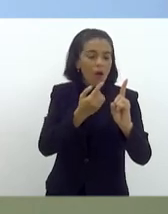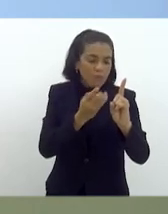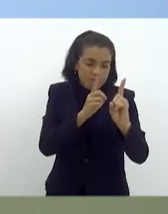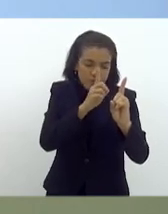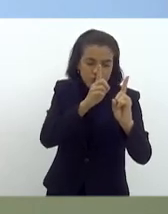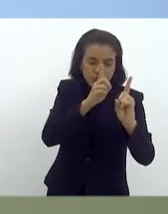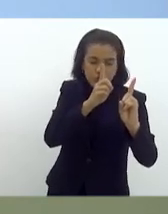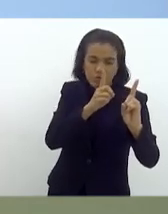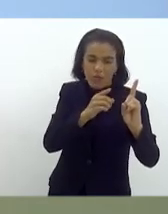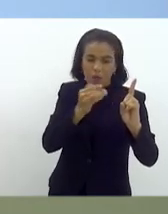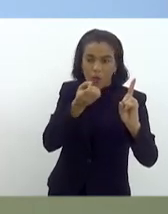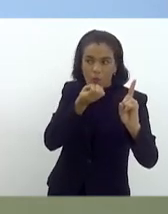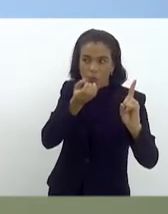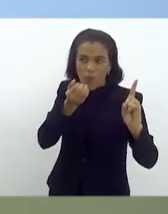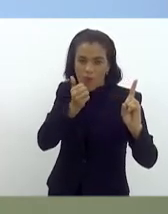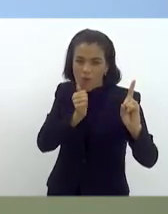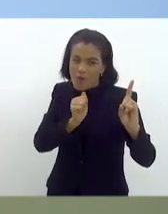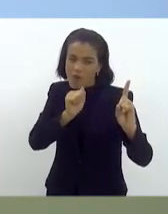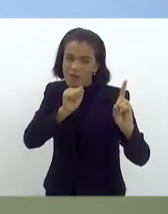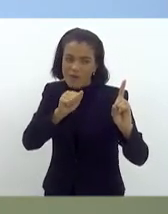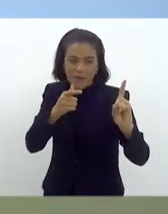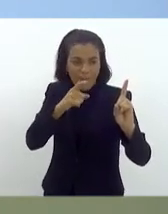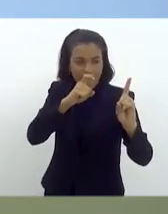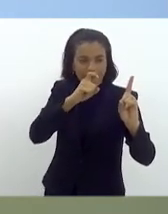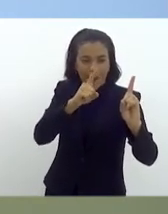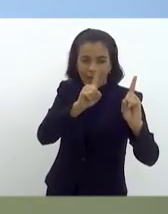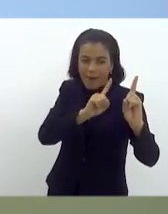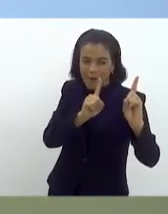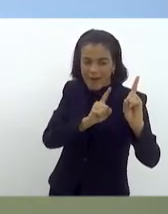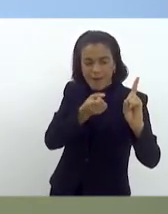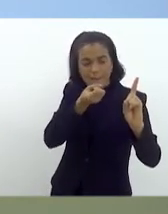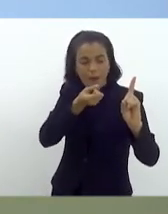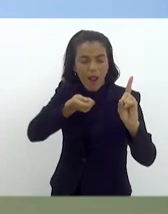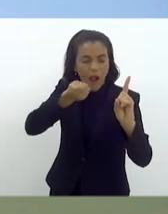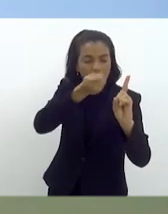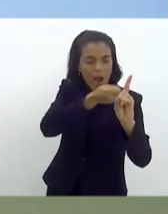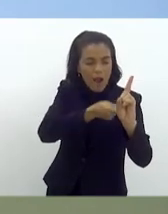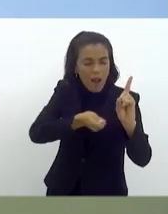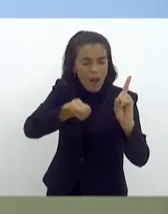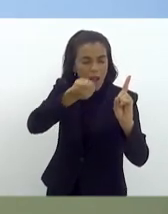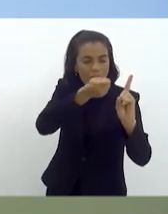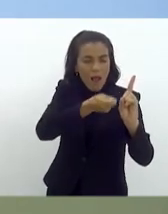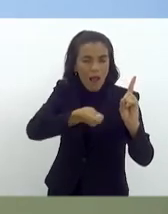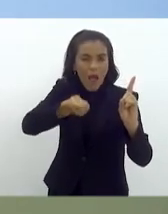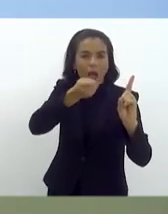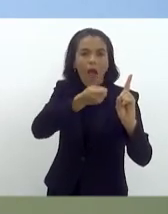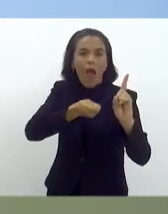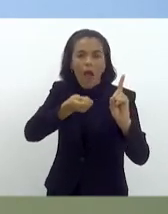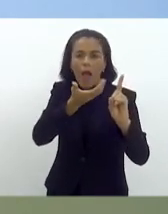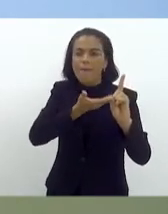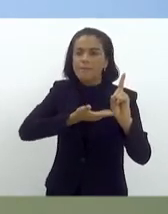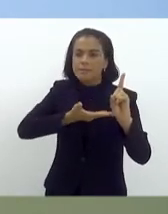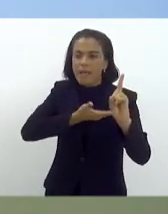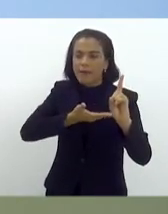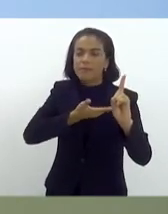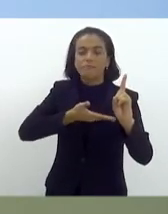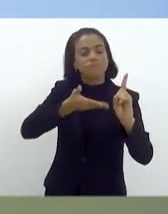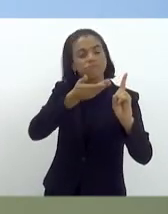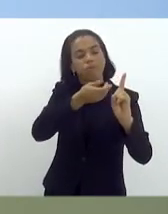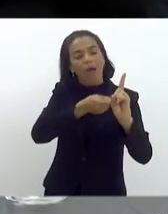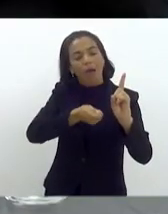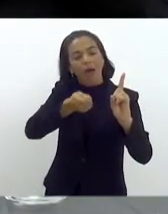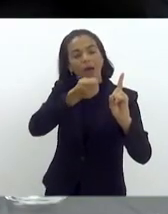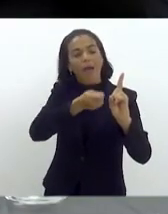para aquela criança não contar aos pais e começa numa pretensa amizade ganhando a confiança e após já